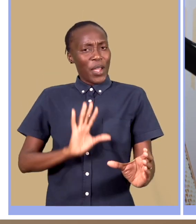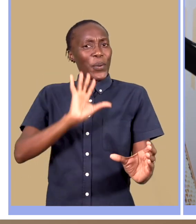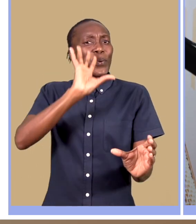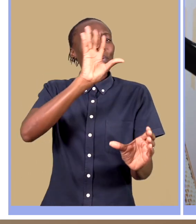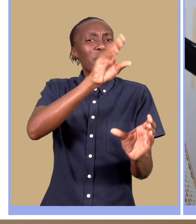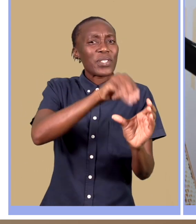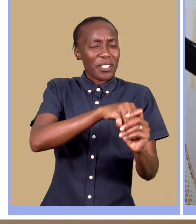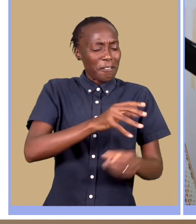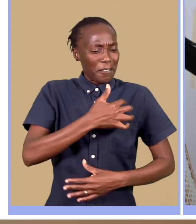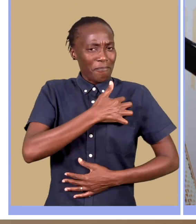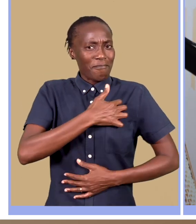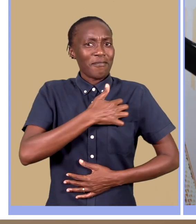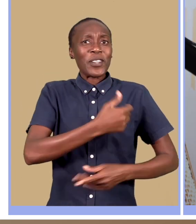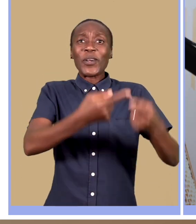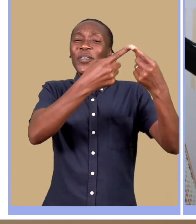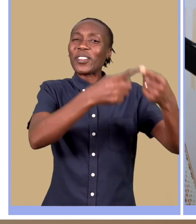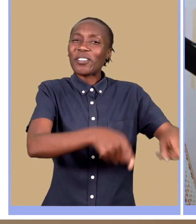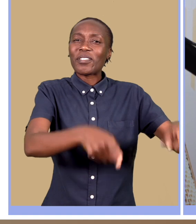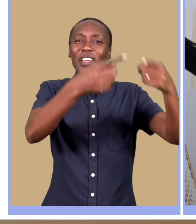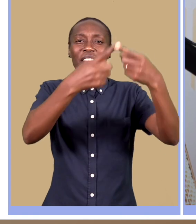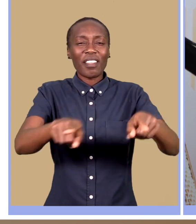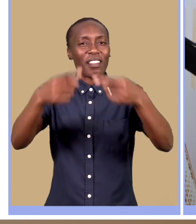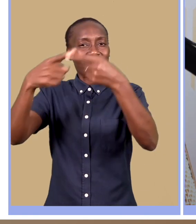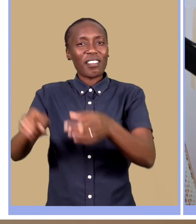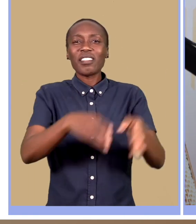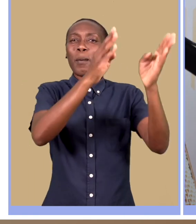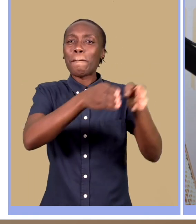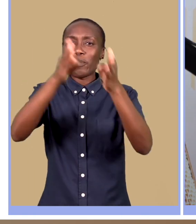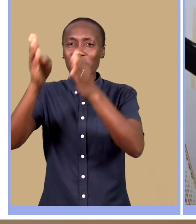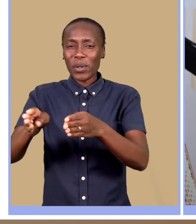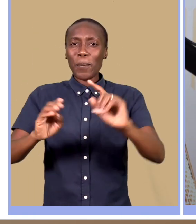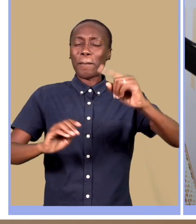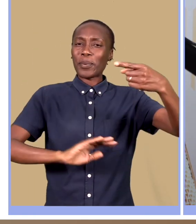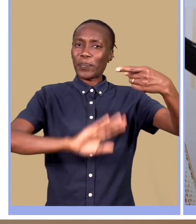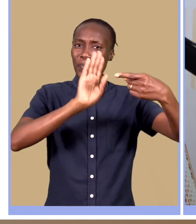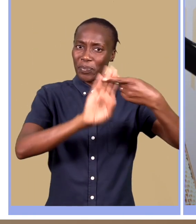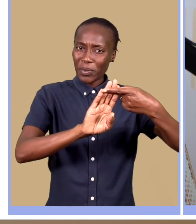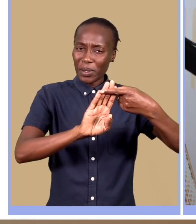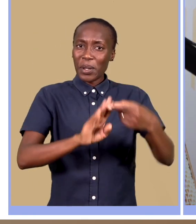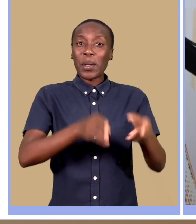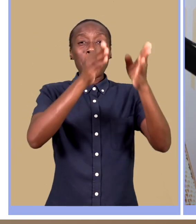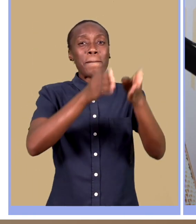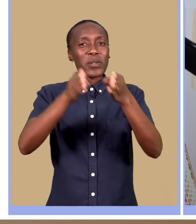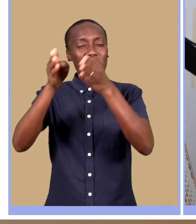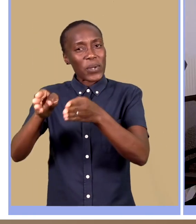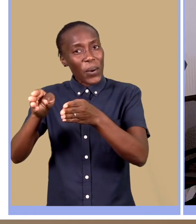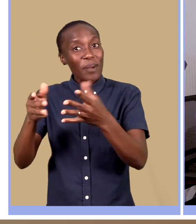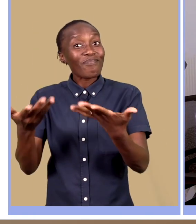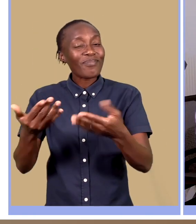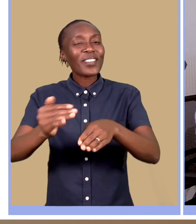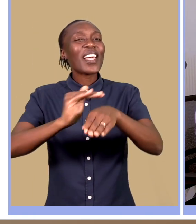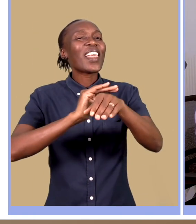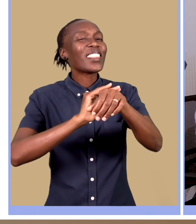inclusivas com várias categorias de pessoas. Por exemplo, com, primeiro, pessoas,